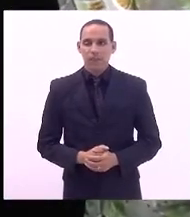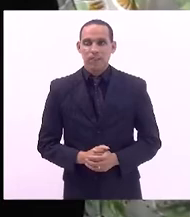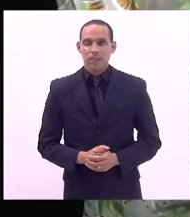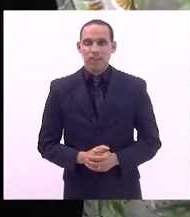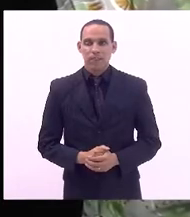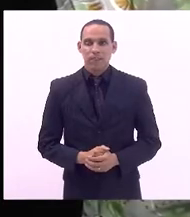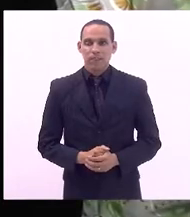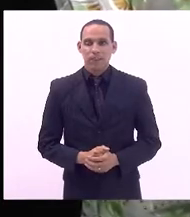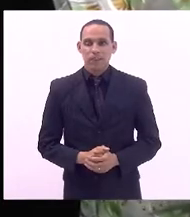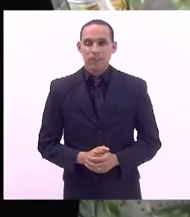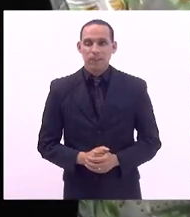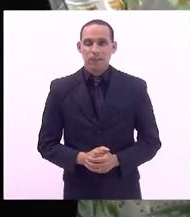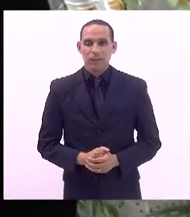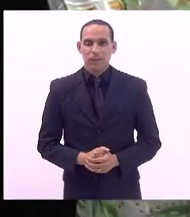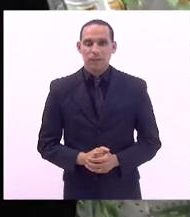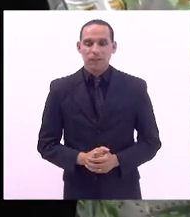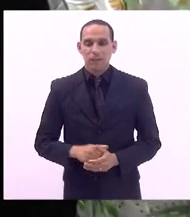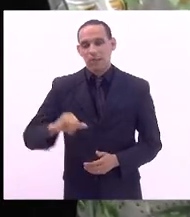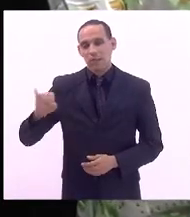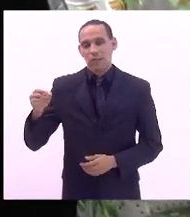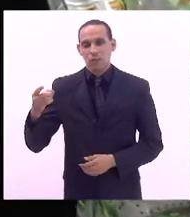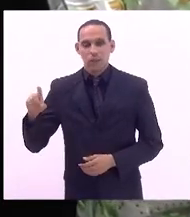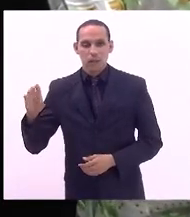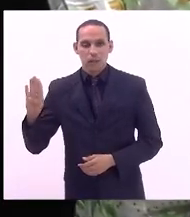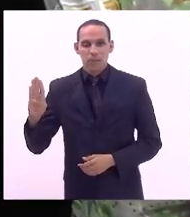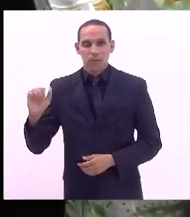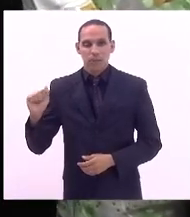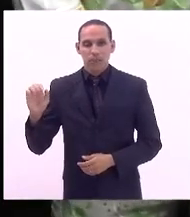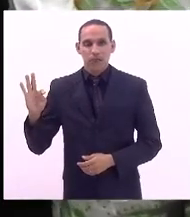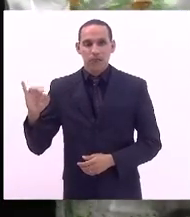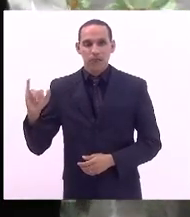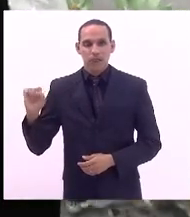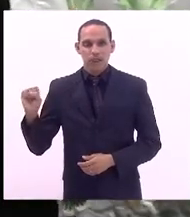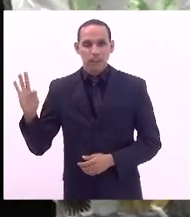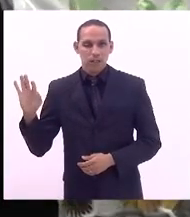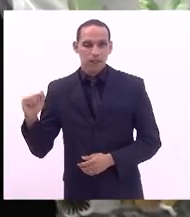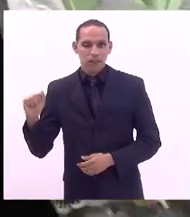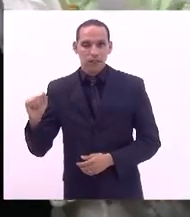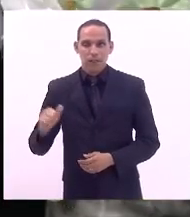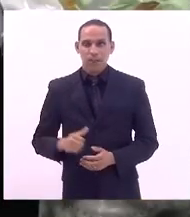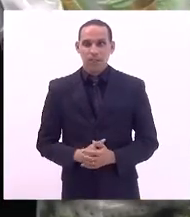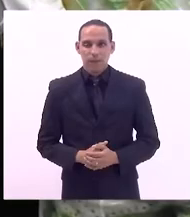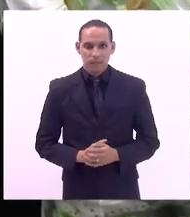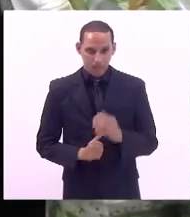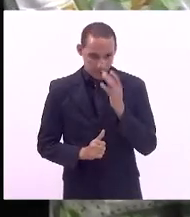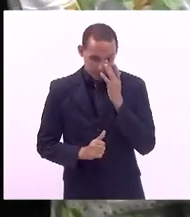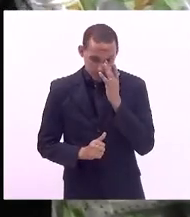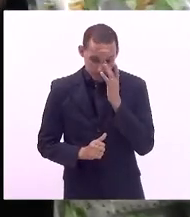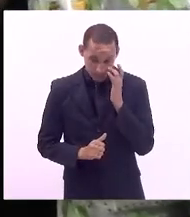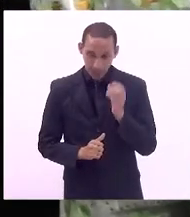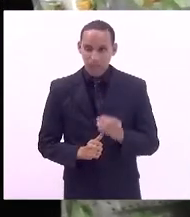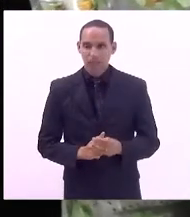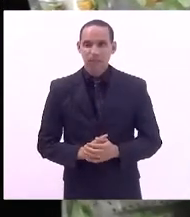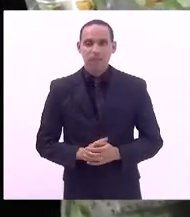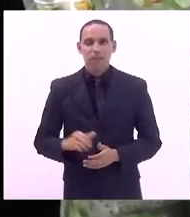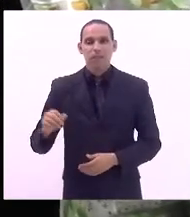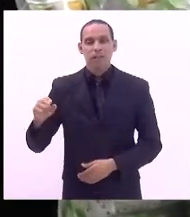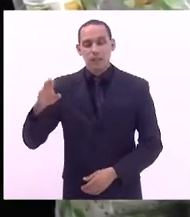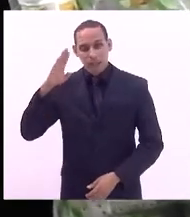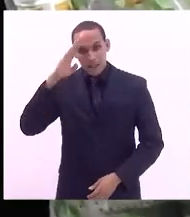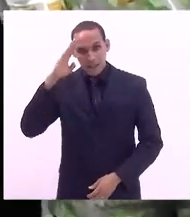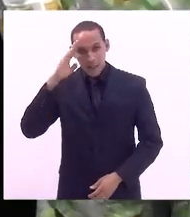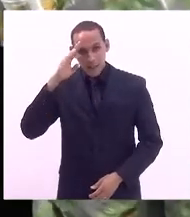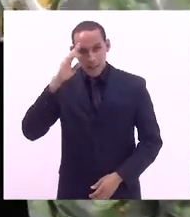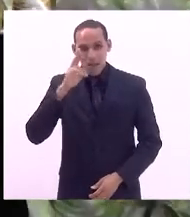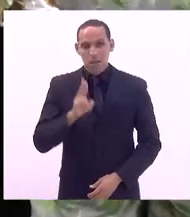o João Batista ao veia Tenente